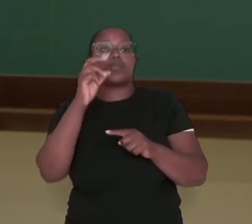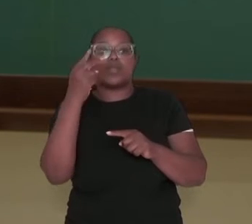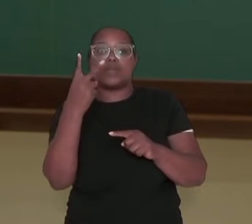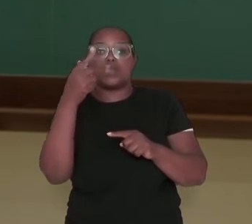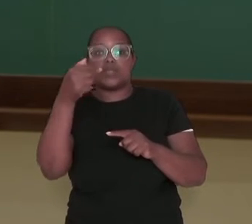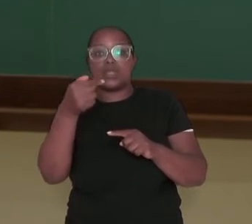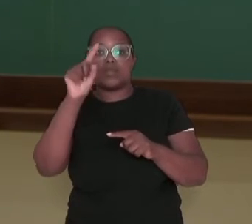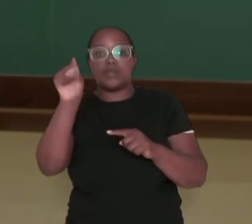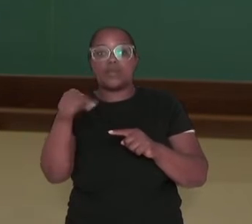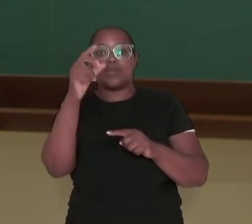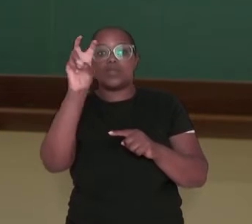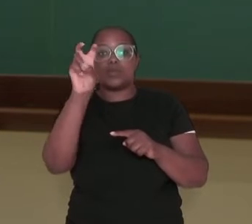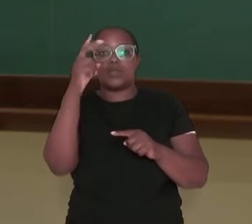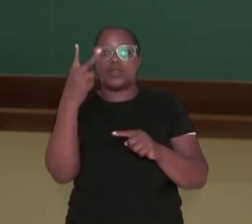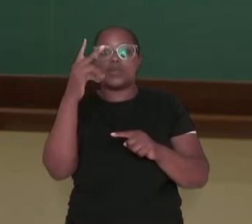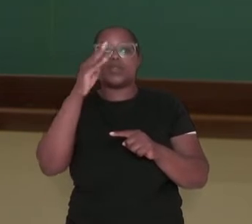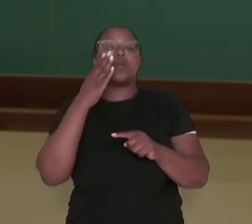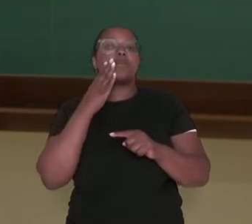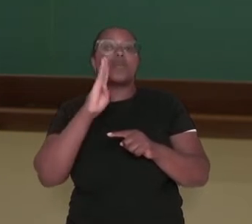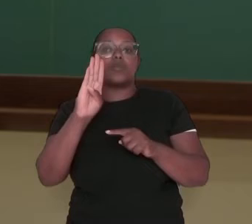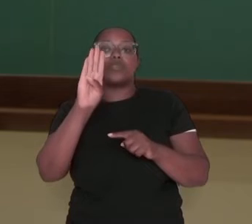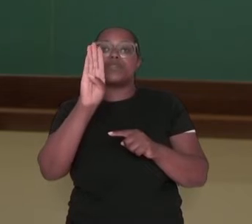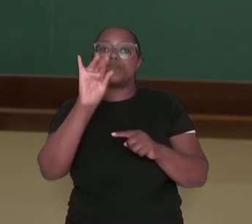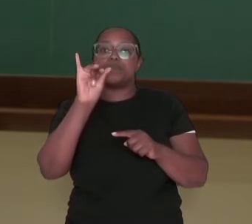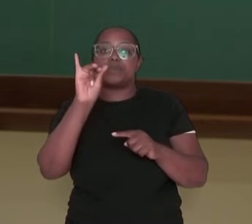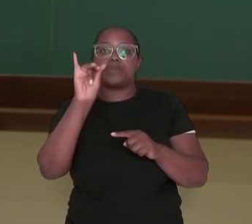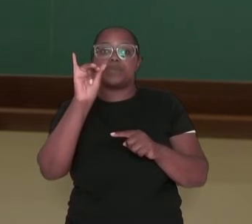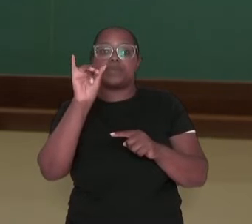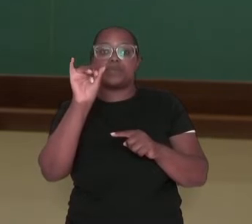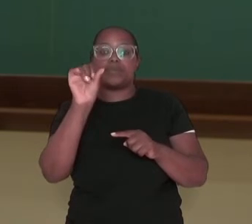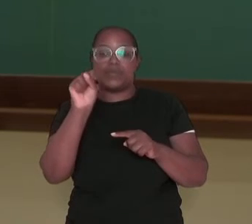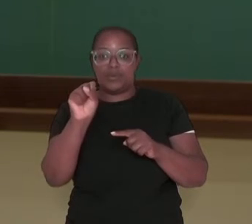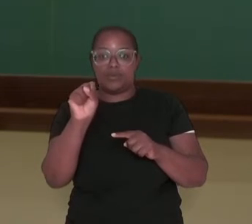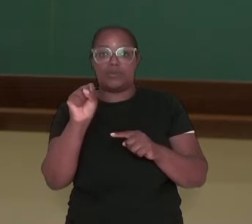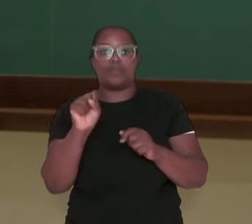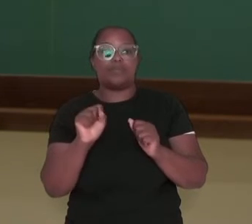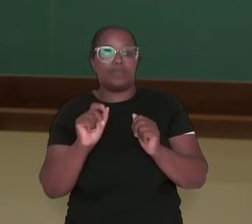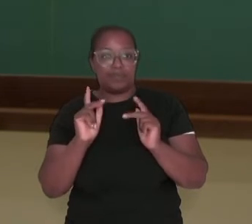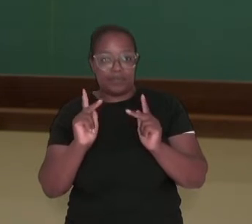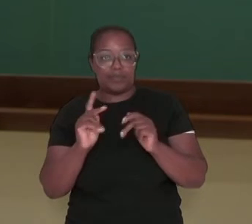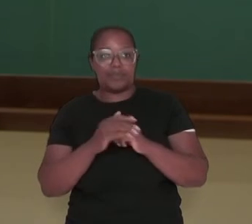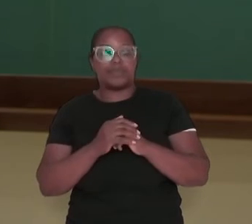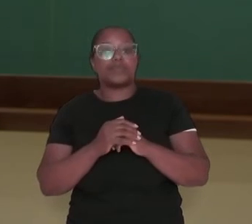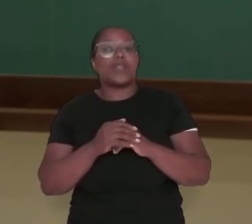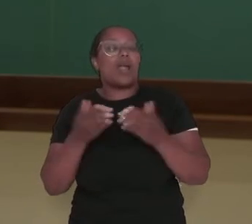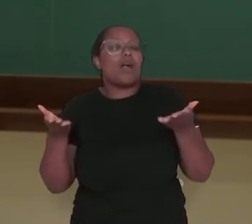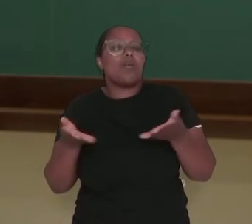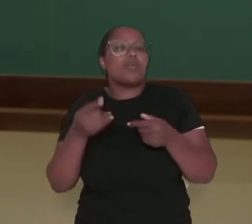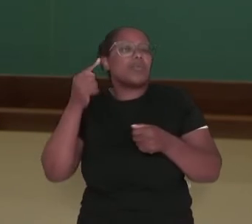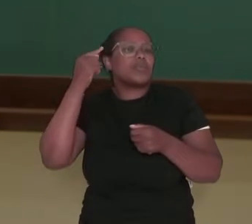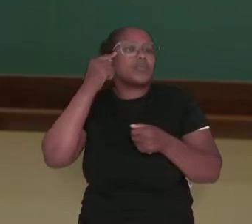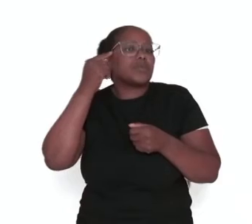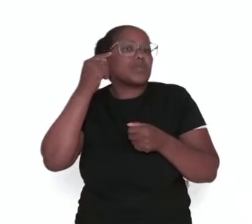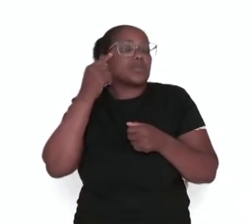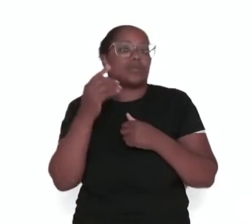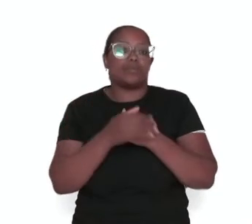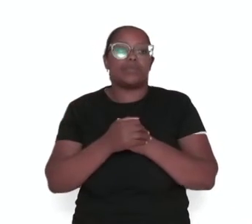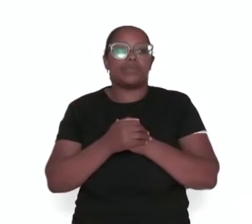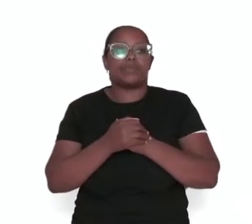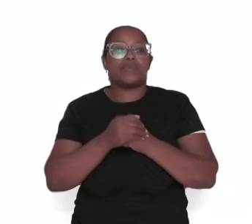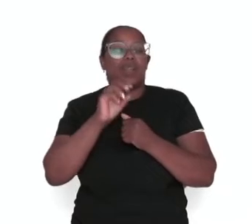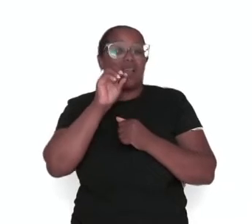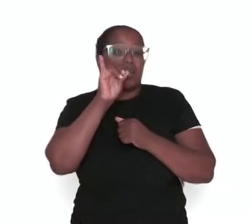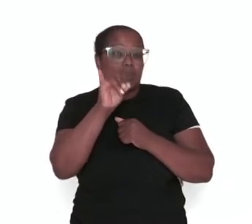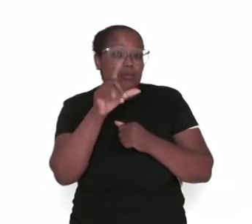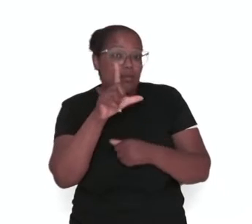de bits. Então, a quantidade de armazenamento de sinais ali, né, pessoal? Vamos refletir. Se